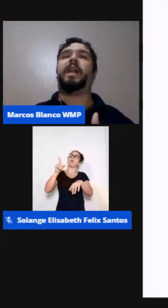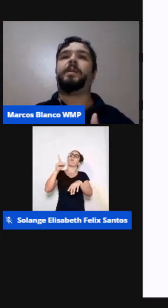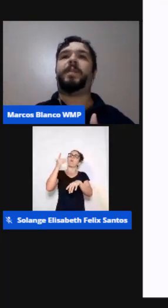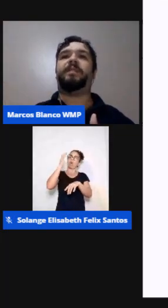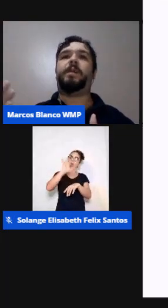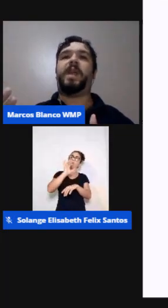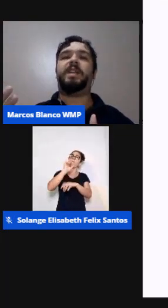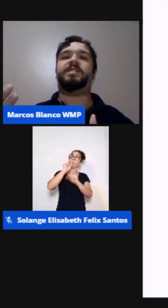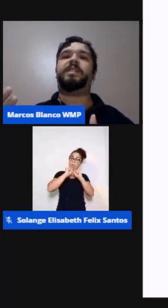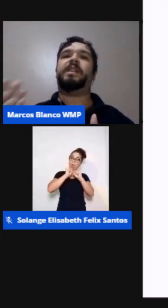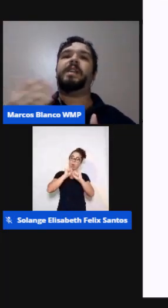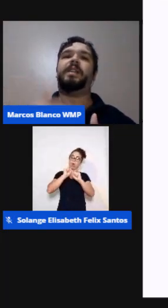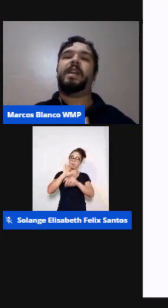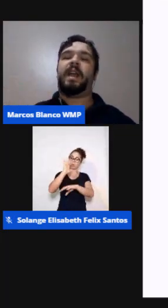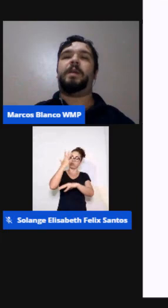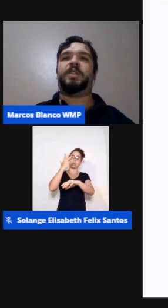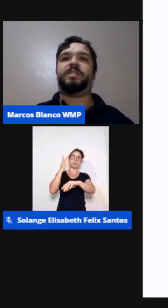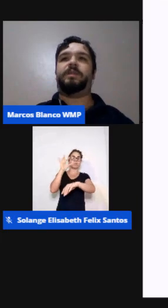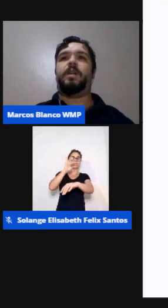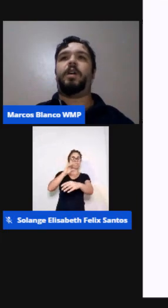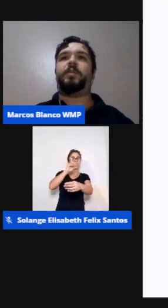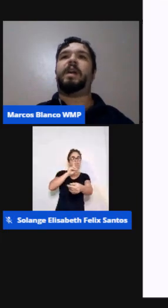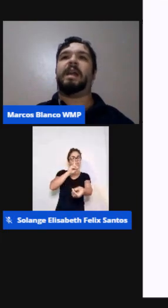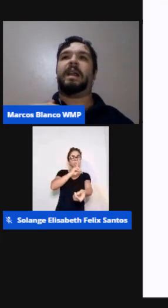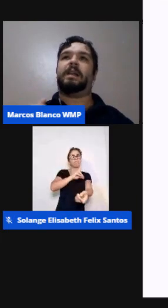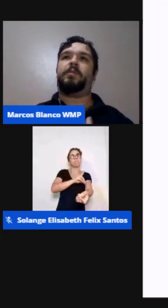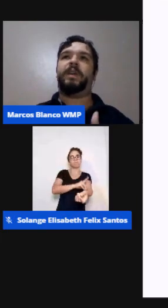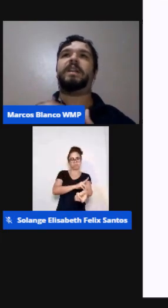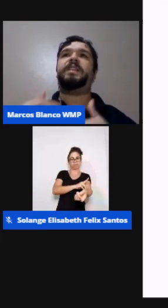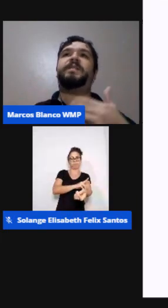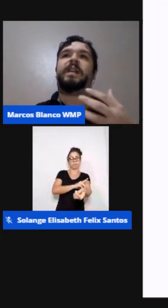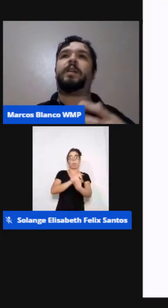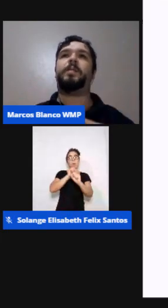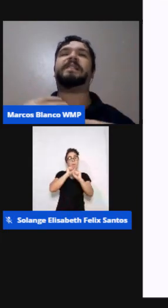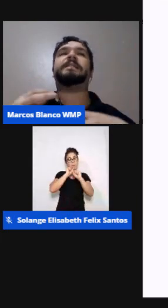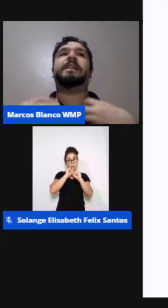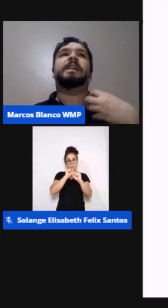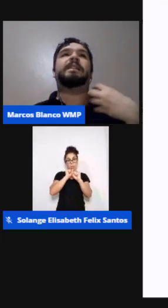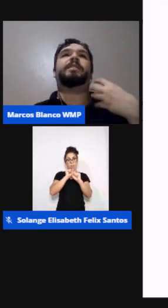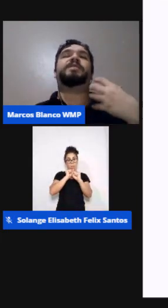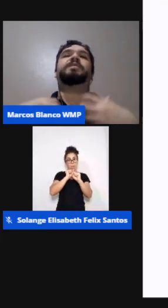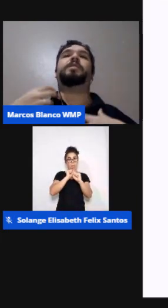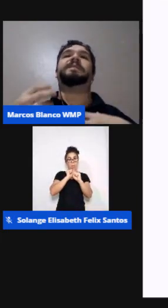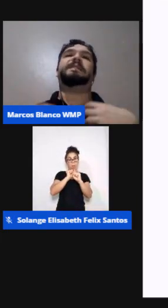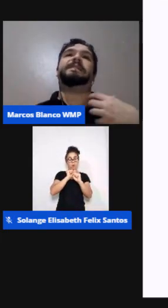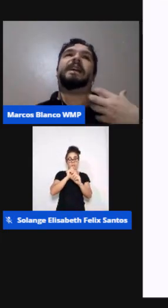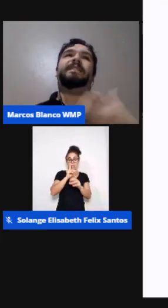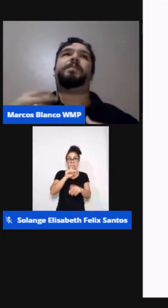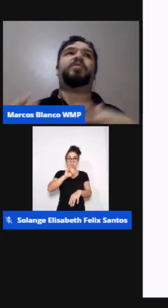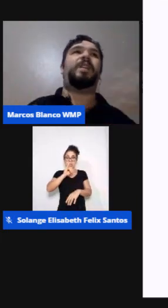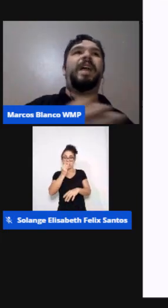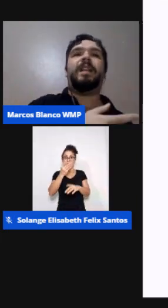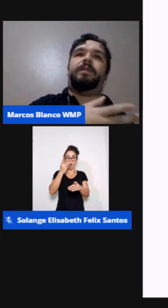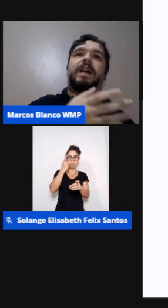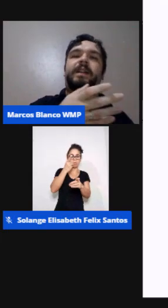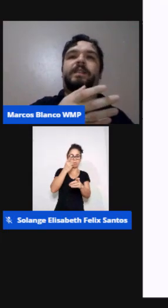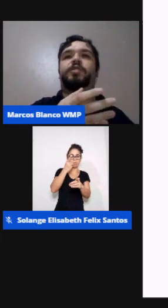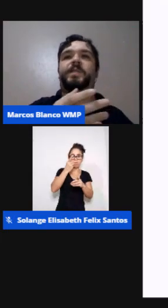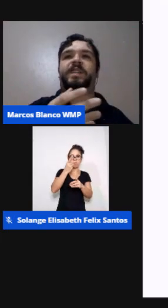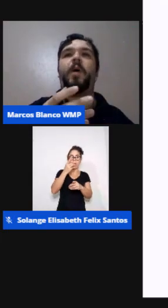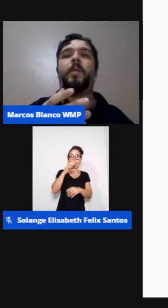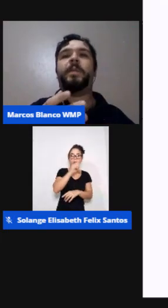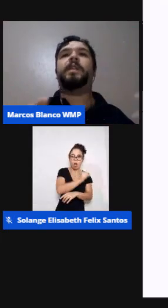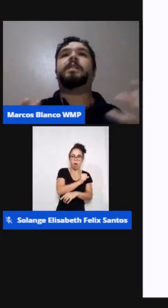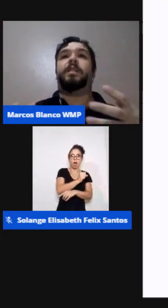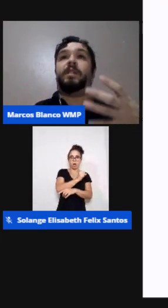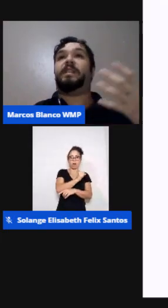não identificada previamente, ela pode levar a óbito. Quando ela é identificada, começa a ter os sintomas iniciais e a pessoa é levada